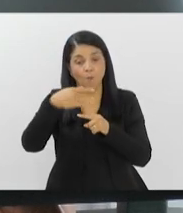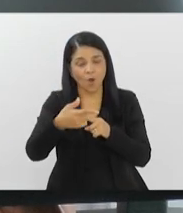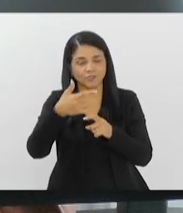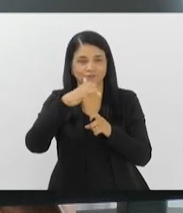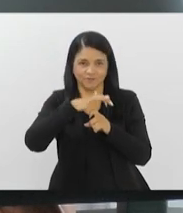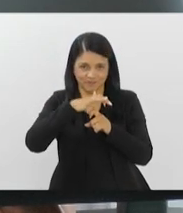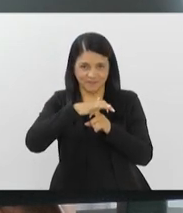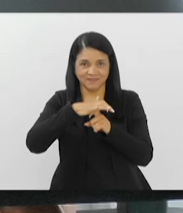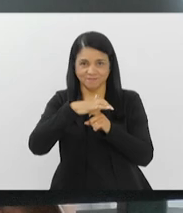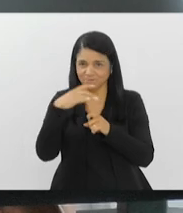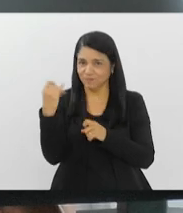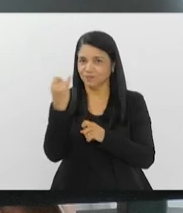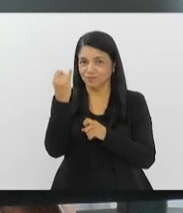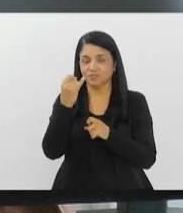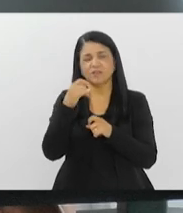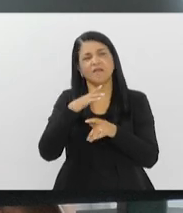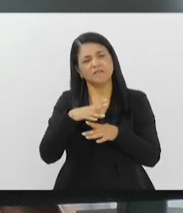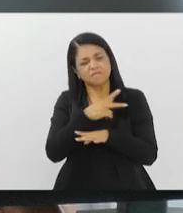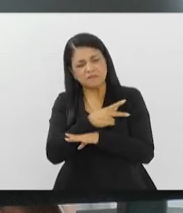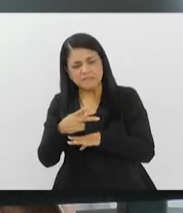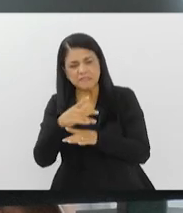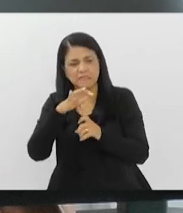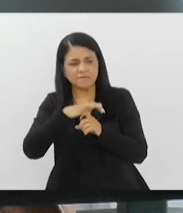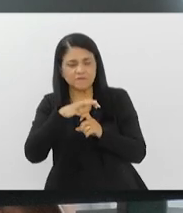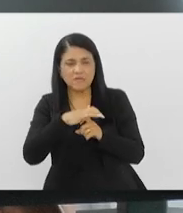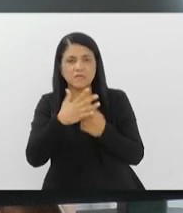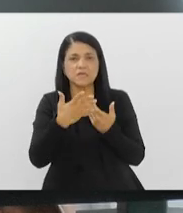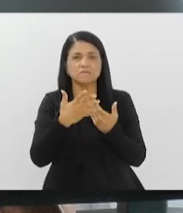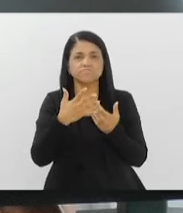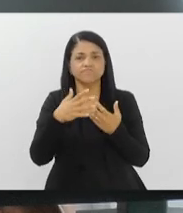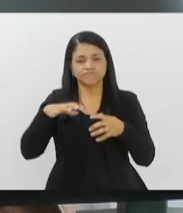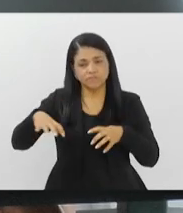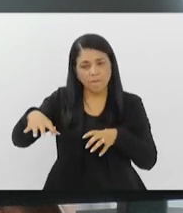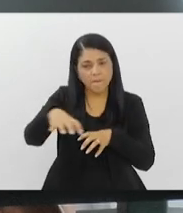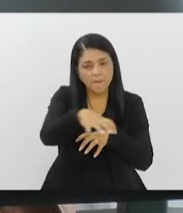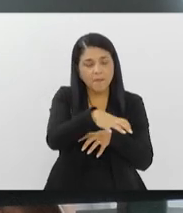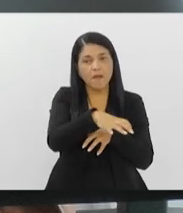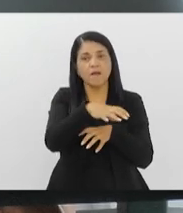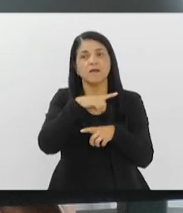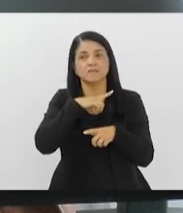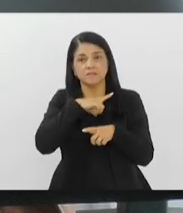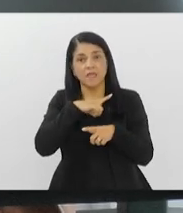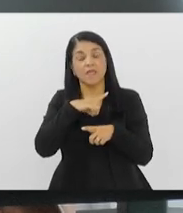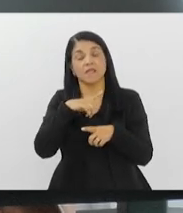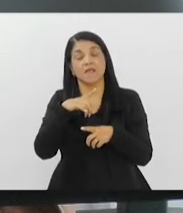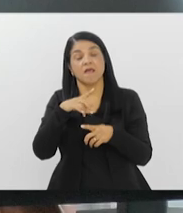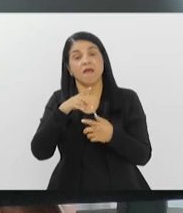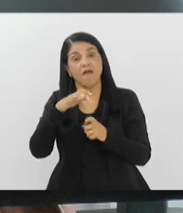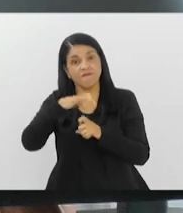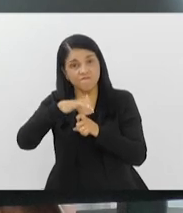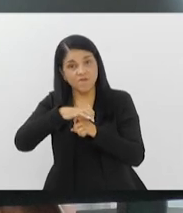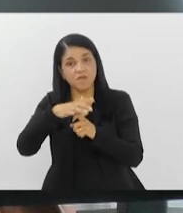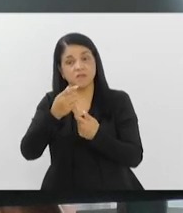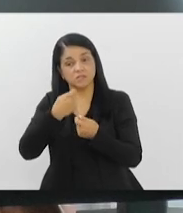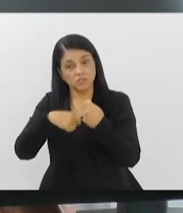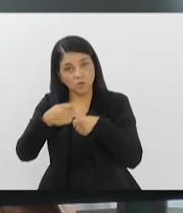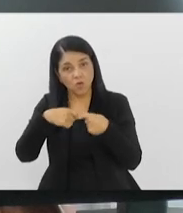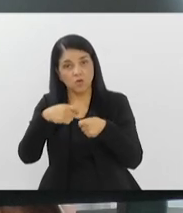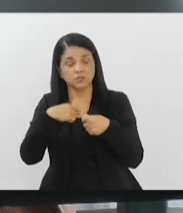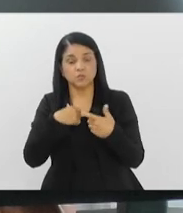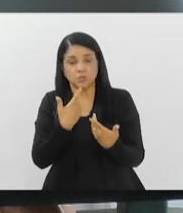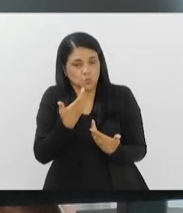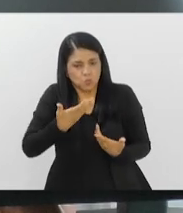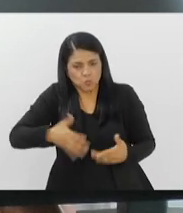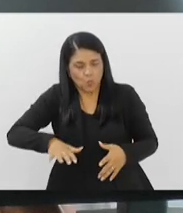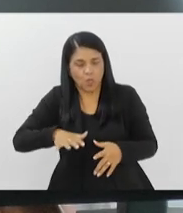Né? Às vezes se faz na feira sem stand, mas nós temos lá na feira rodadas de negócios. Então, quem não quiser comprar um